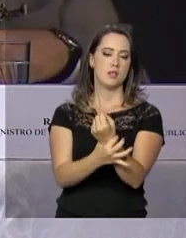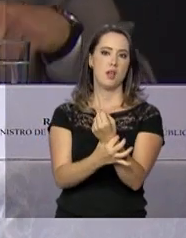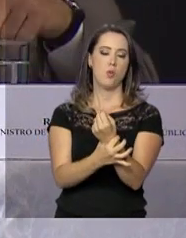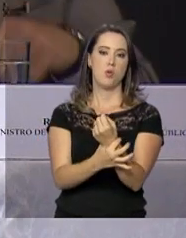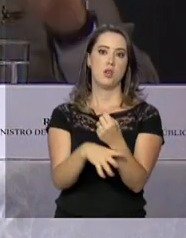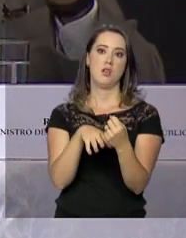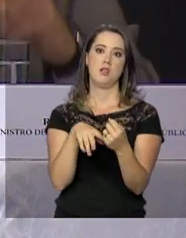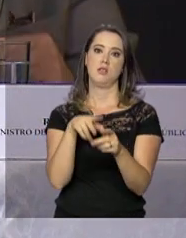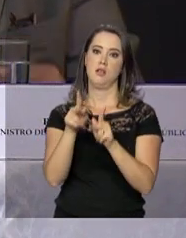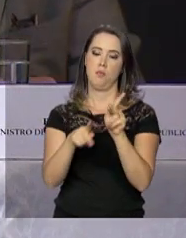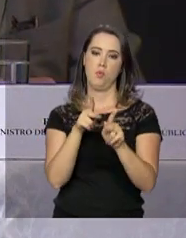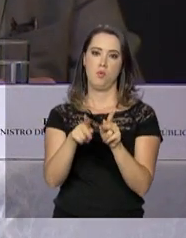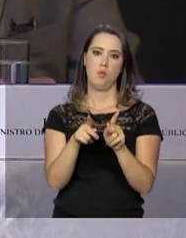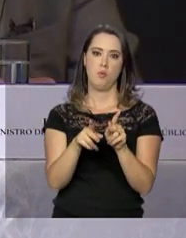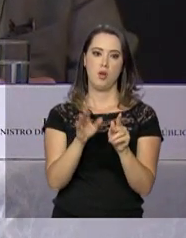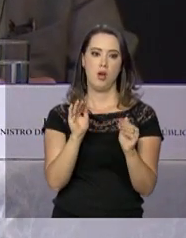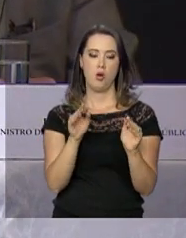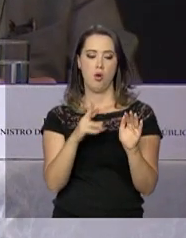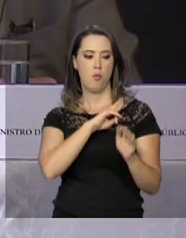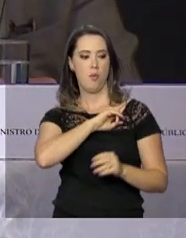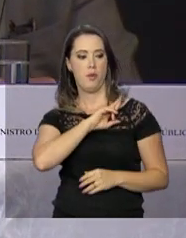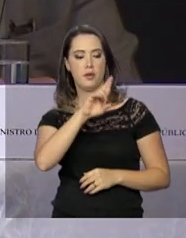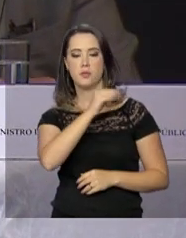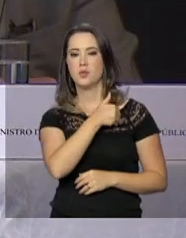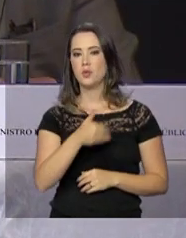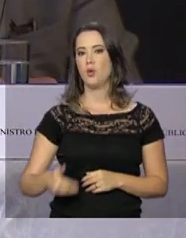pública ao governo central.